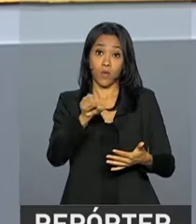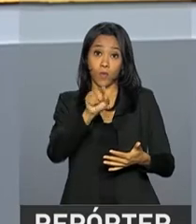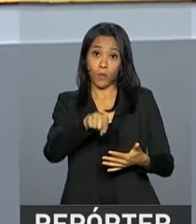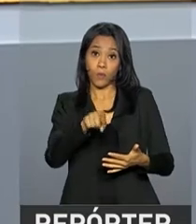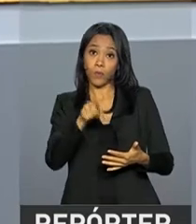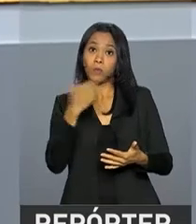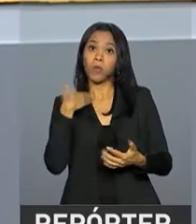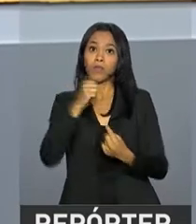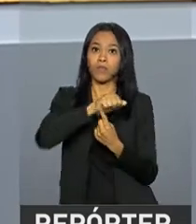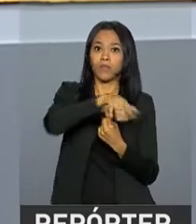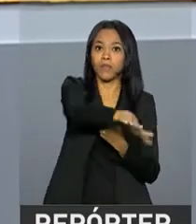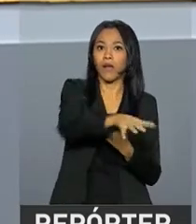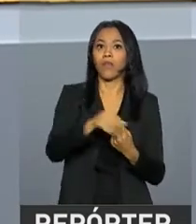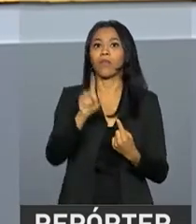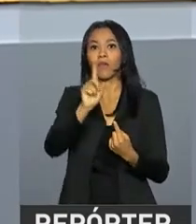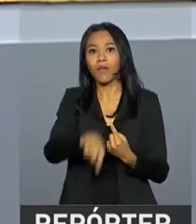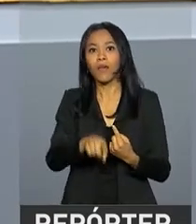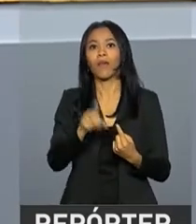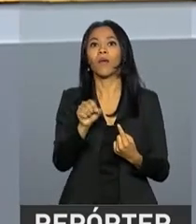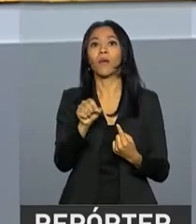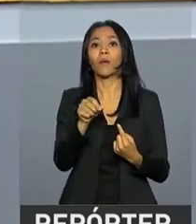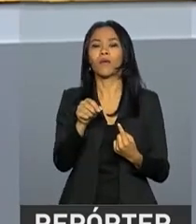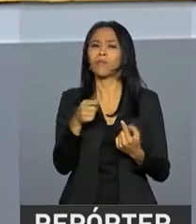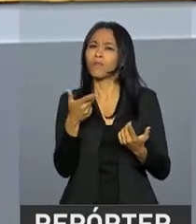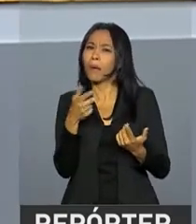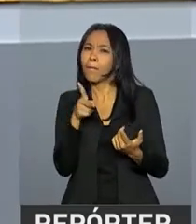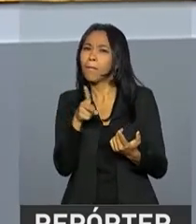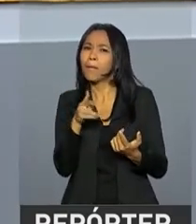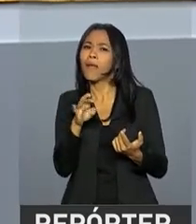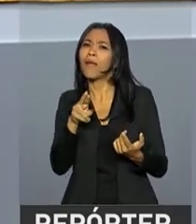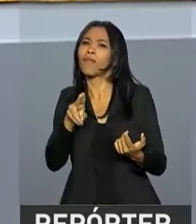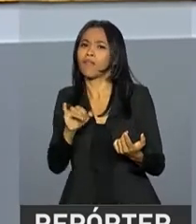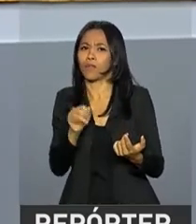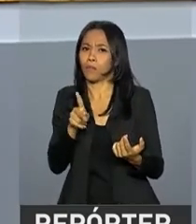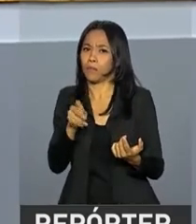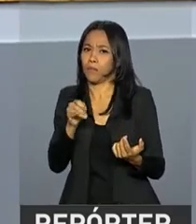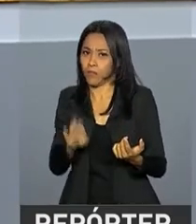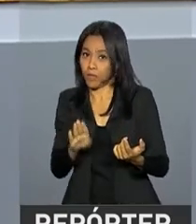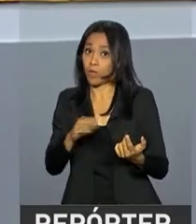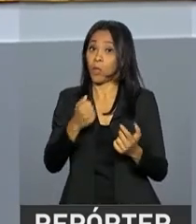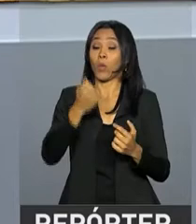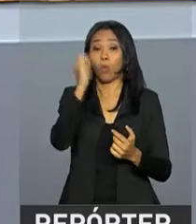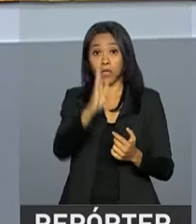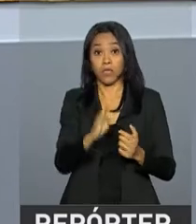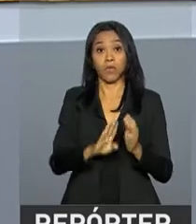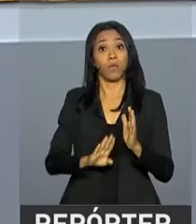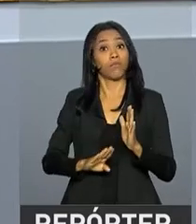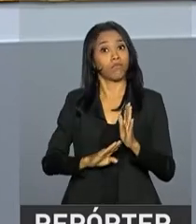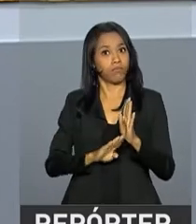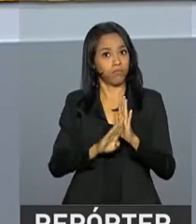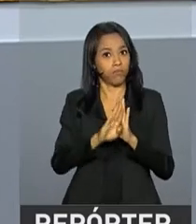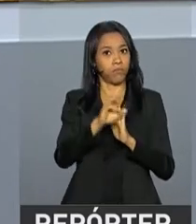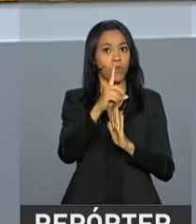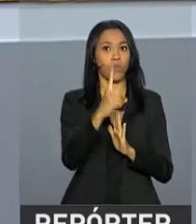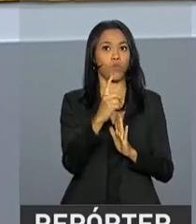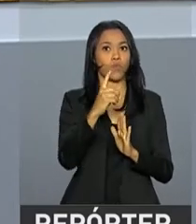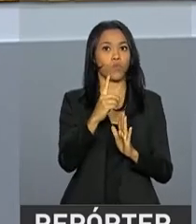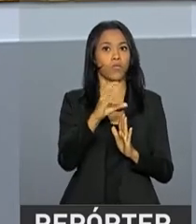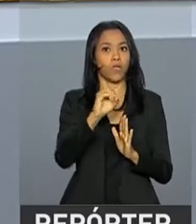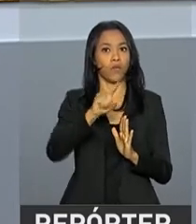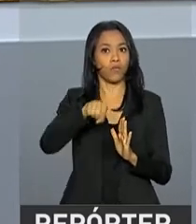considerado uma prévia do produto interno bruto pib o resultado mostra que o brasil cresceu 1,0 4% em